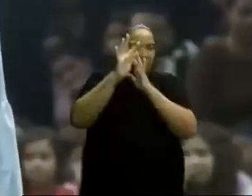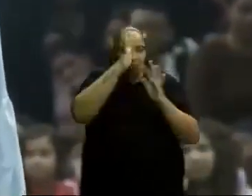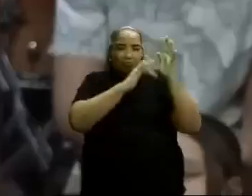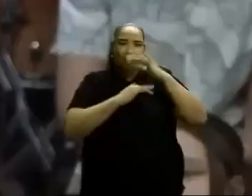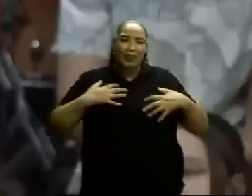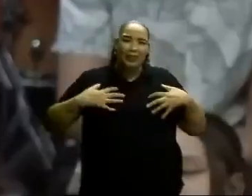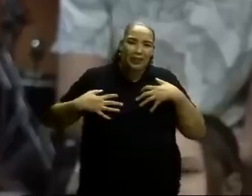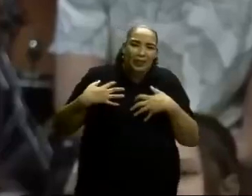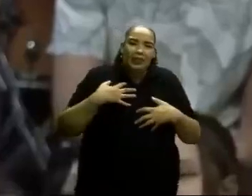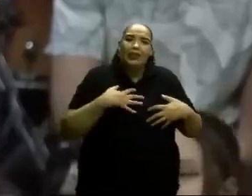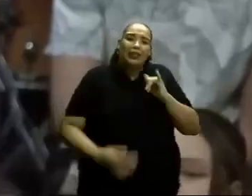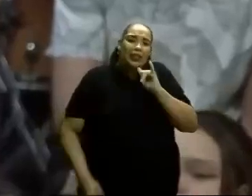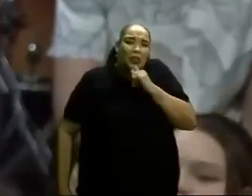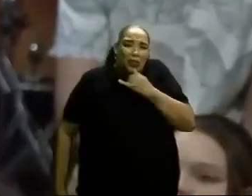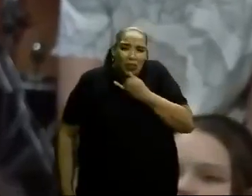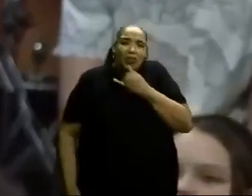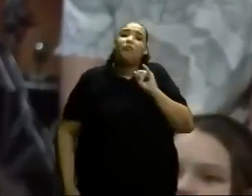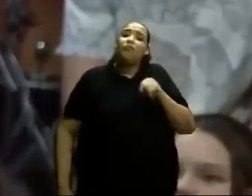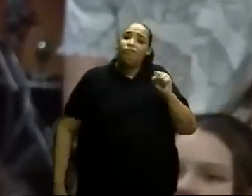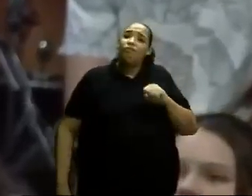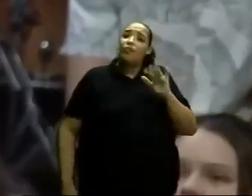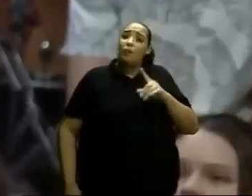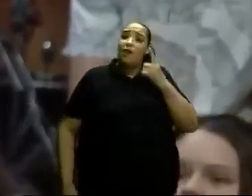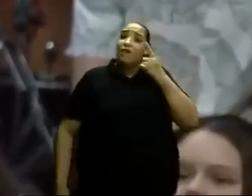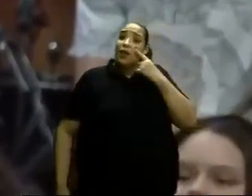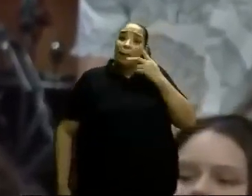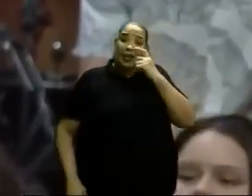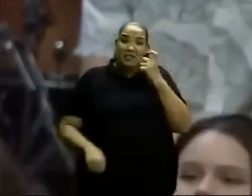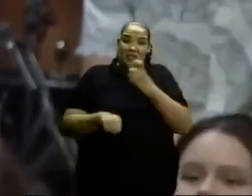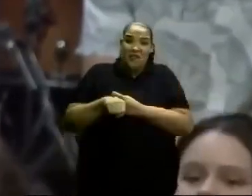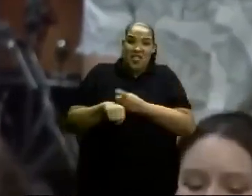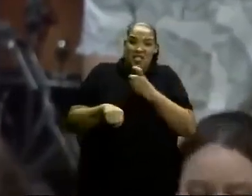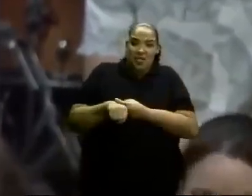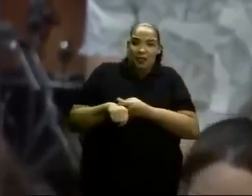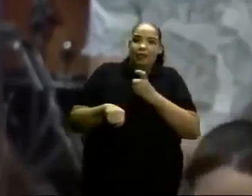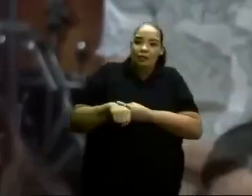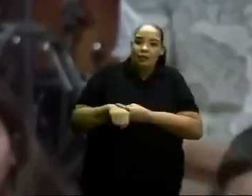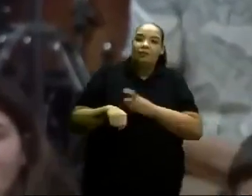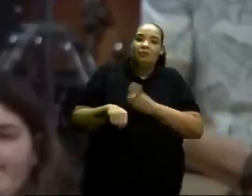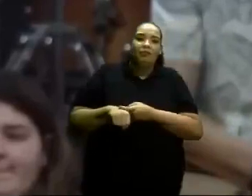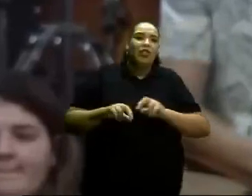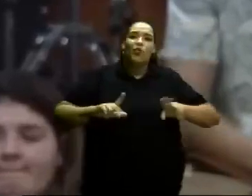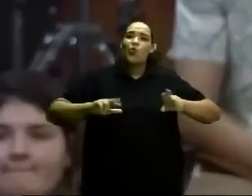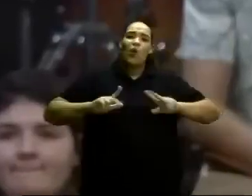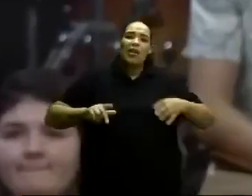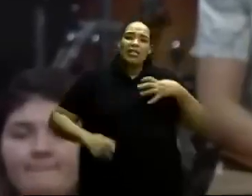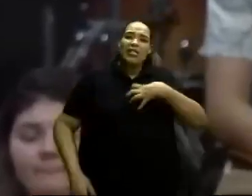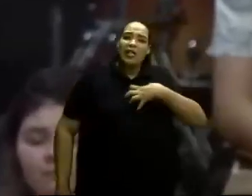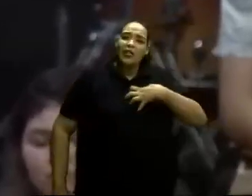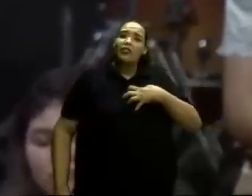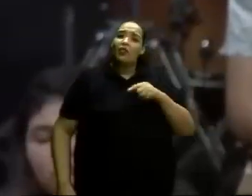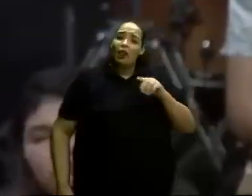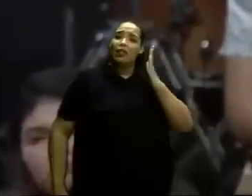Machucada, sim ou não? Triste, sim ou não? Mas o que você vê é frieza do início até o final do texto. Não porque ela não sente, mas porque ela